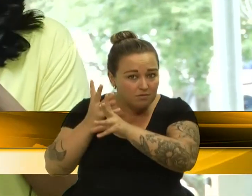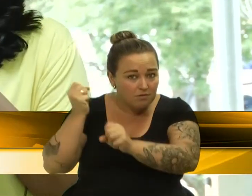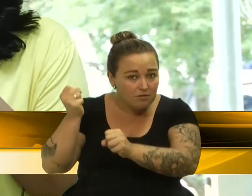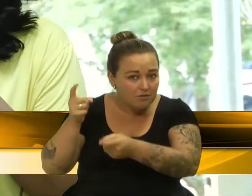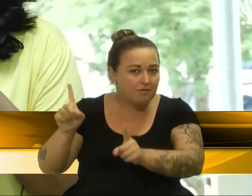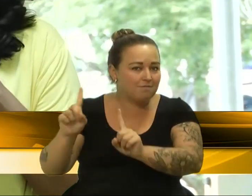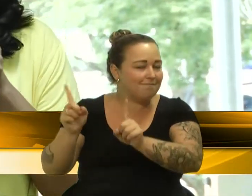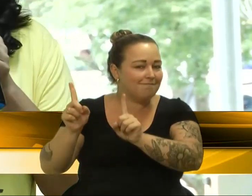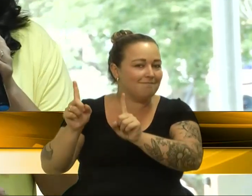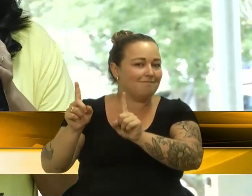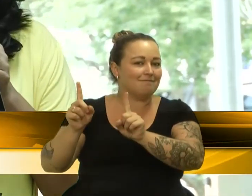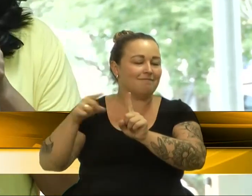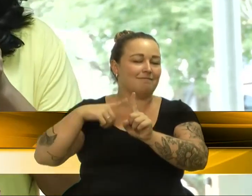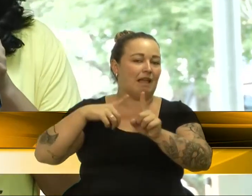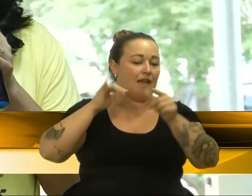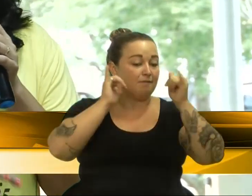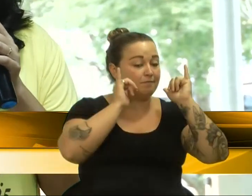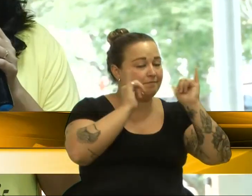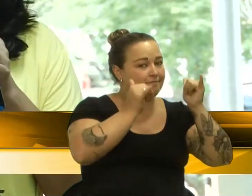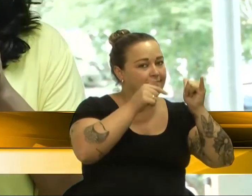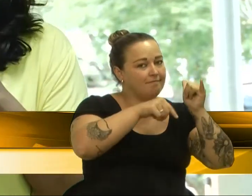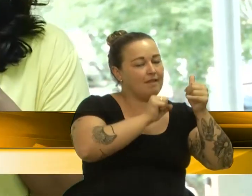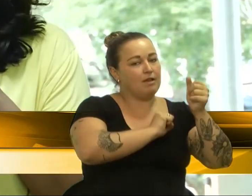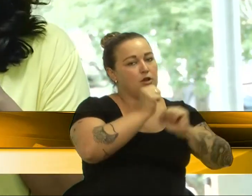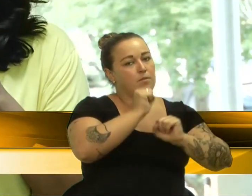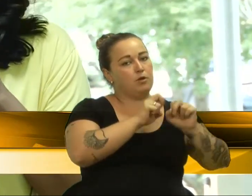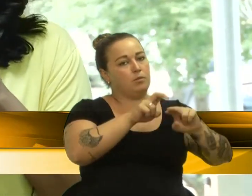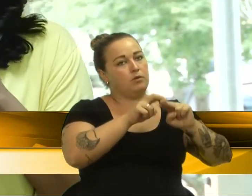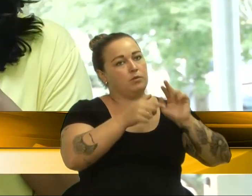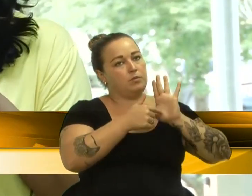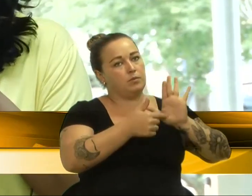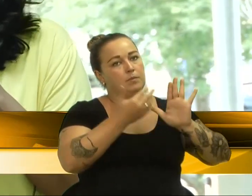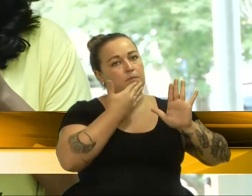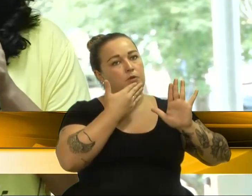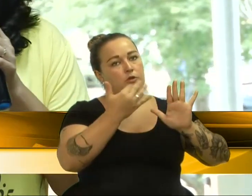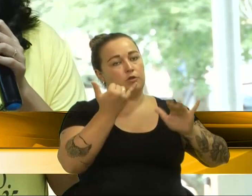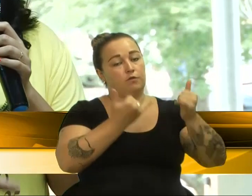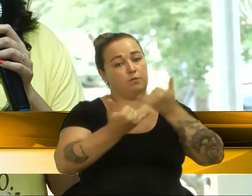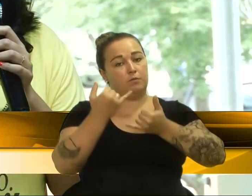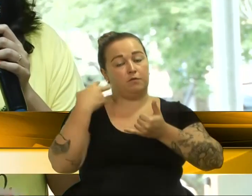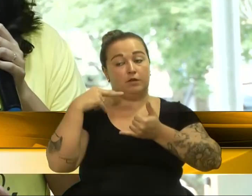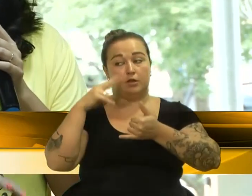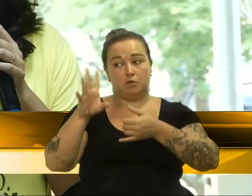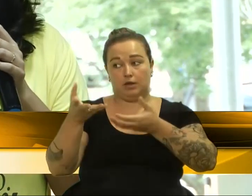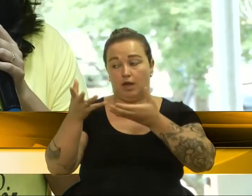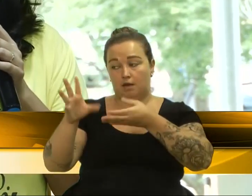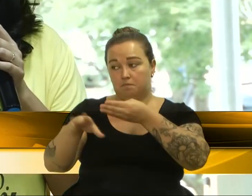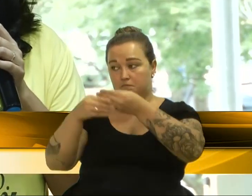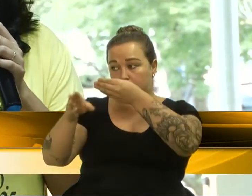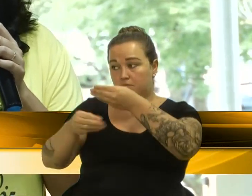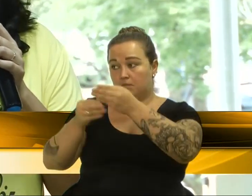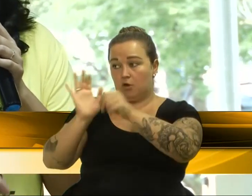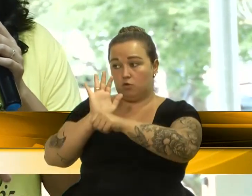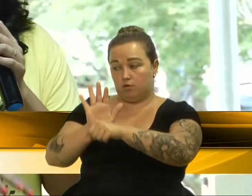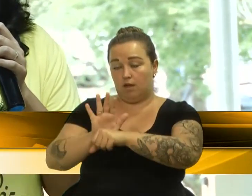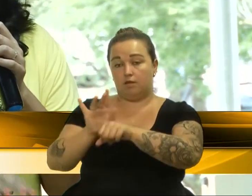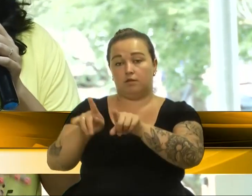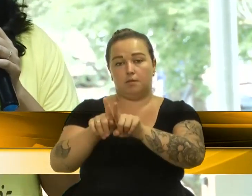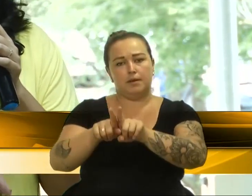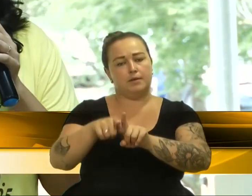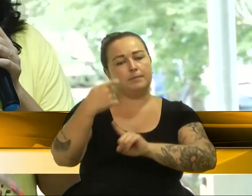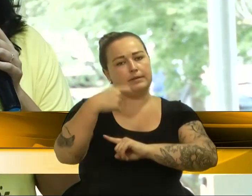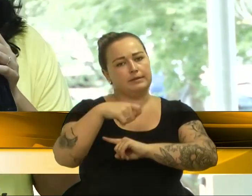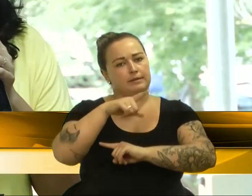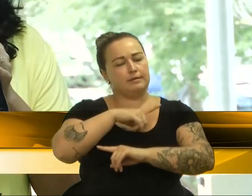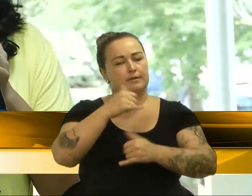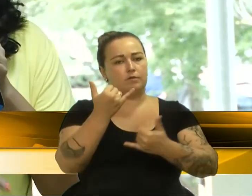minhas dúvidas. Então, quero dizer que a gente vai estar apresentando um pedido de informações, vereadores que quiserem se agregar, ajudar a fazer esse pedido de informações, porque a gente precisa ter